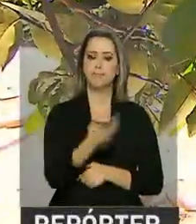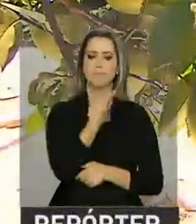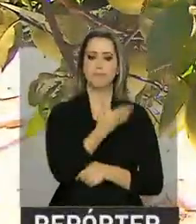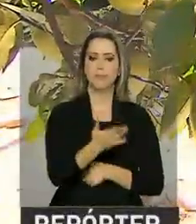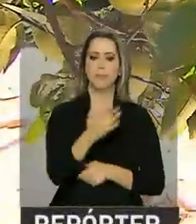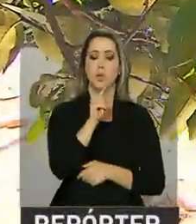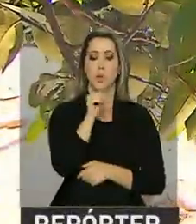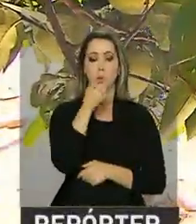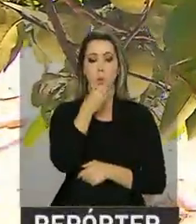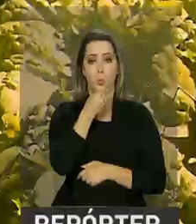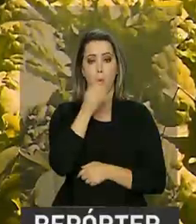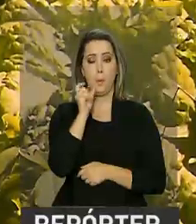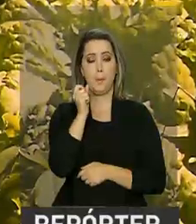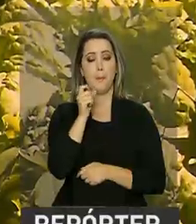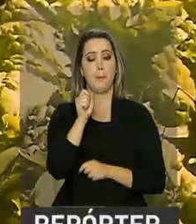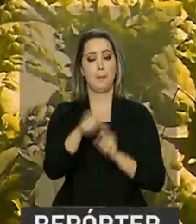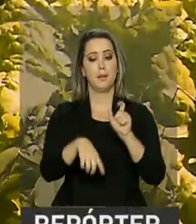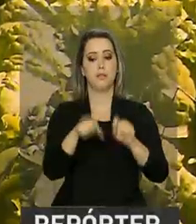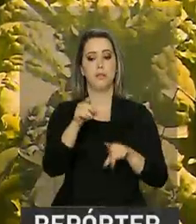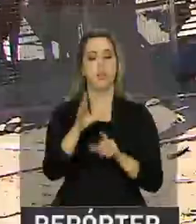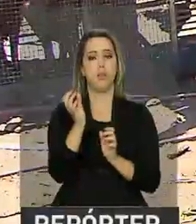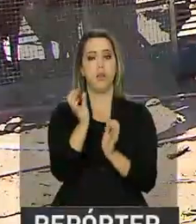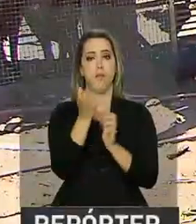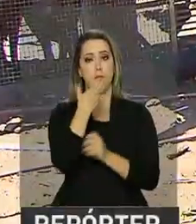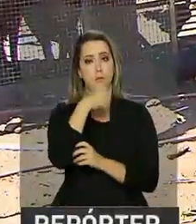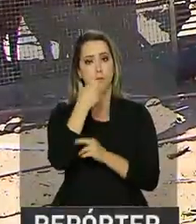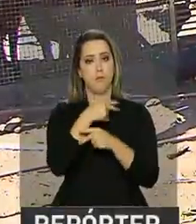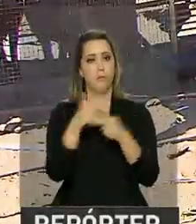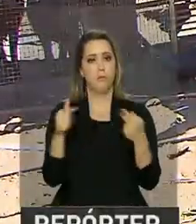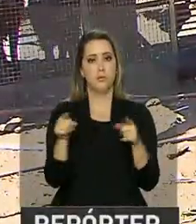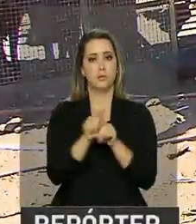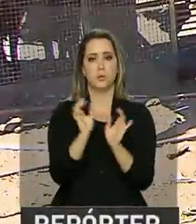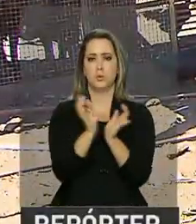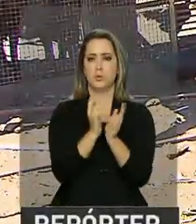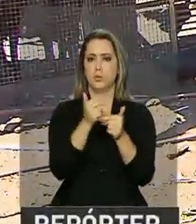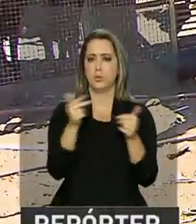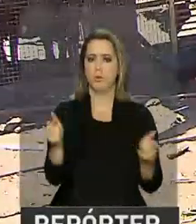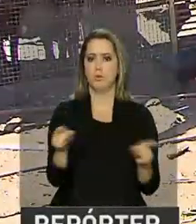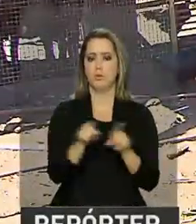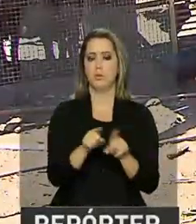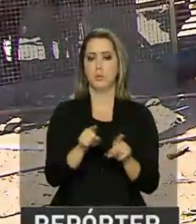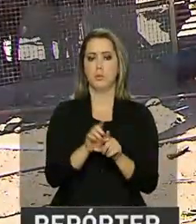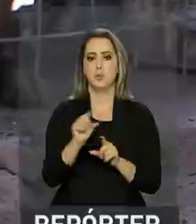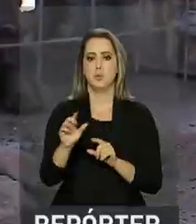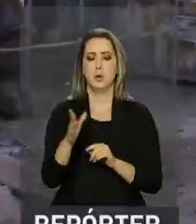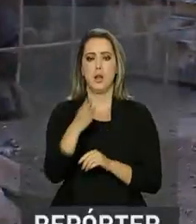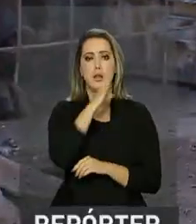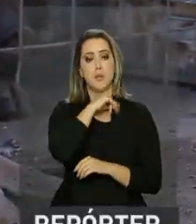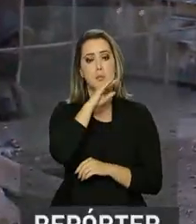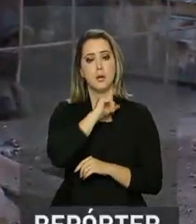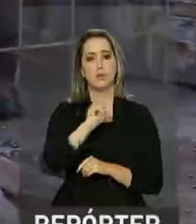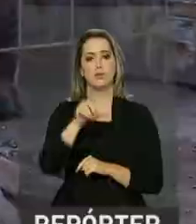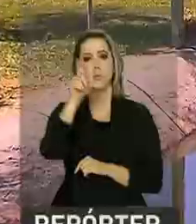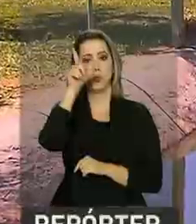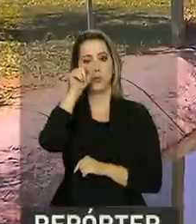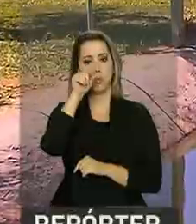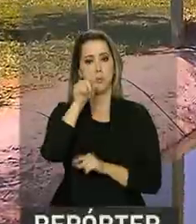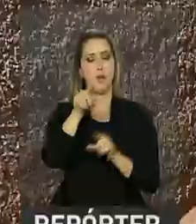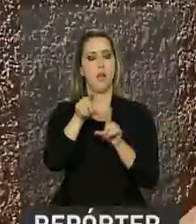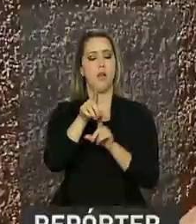carlos plantas frutas hortaliças e ainda tem criação de pequenos animais como aves